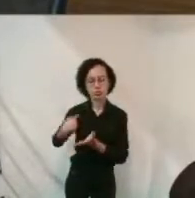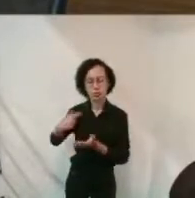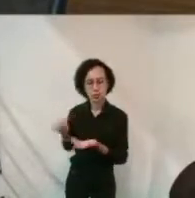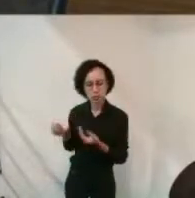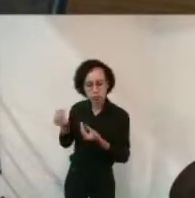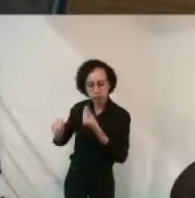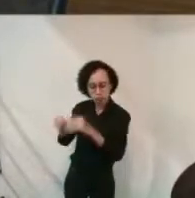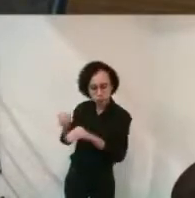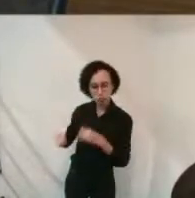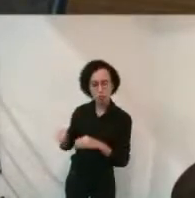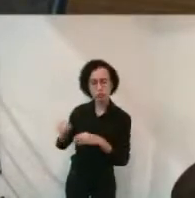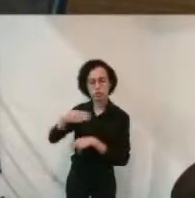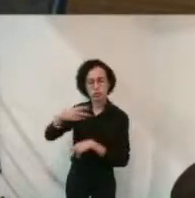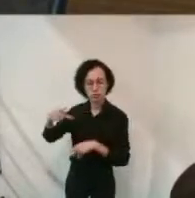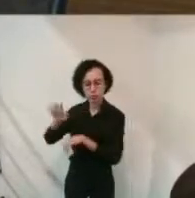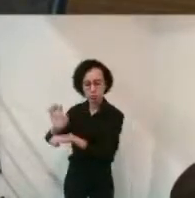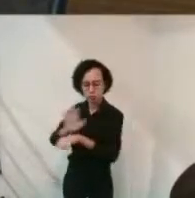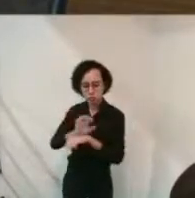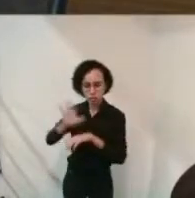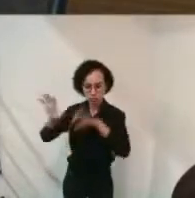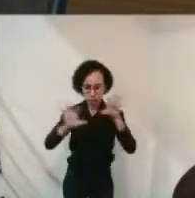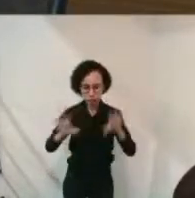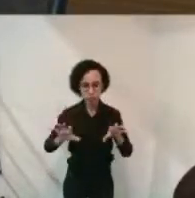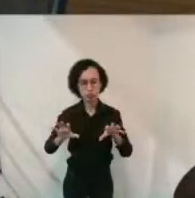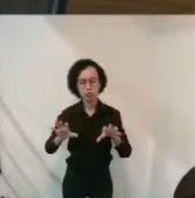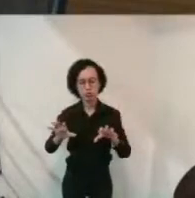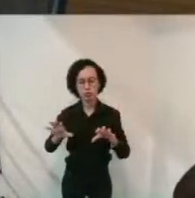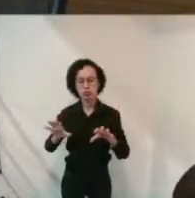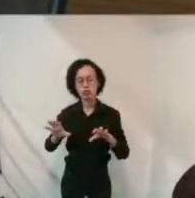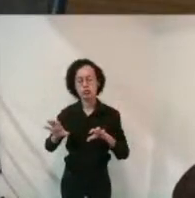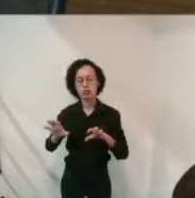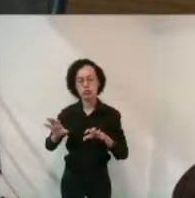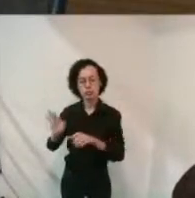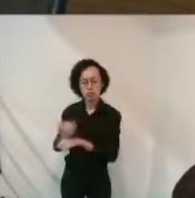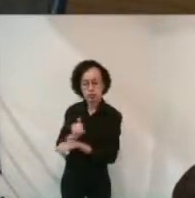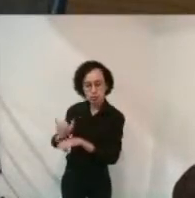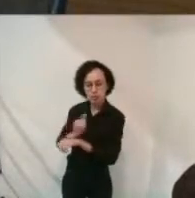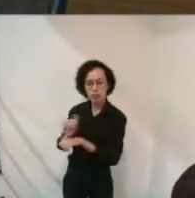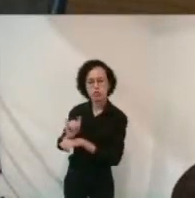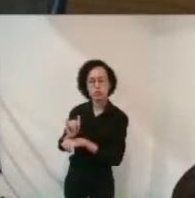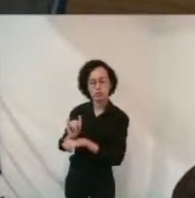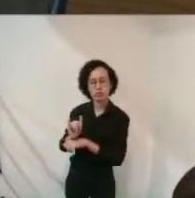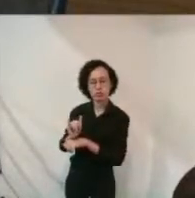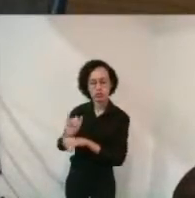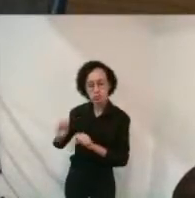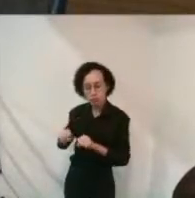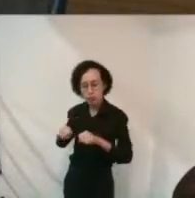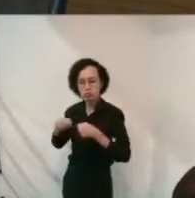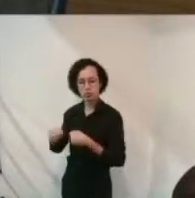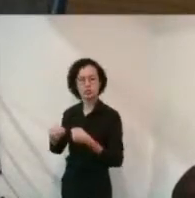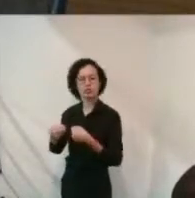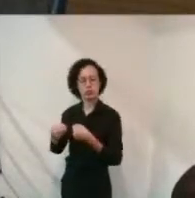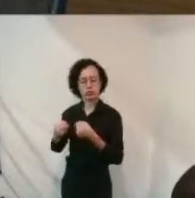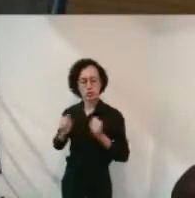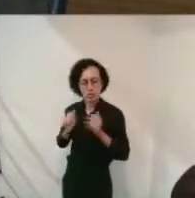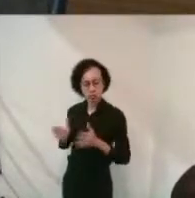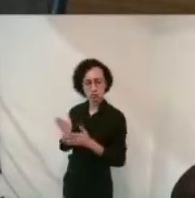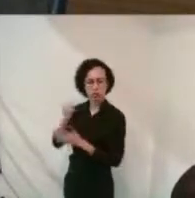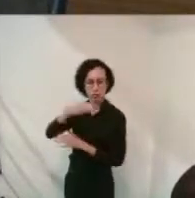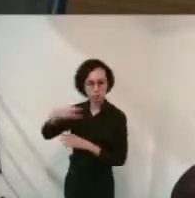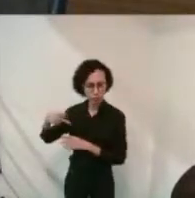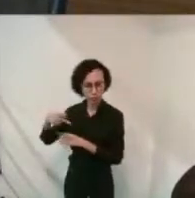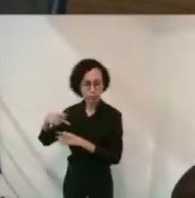nos Ministérios Públicos dos Estados e da União mecanismos específicos para o fortalecimento da atuação dos